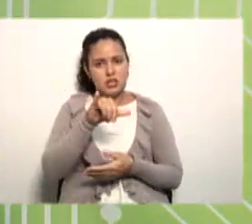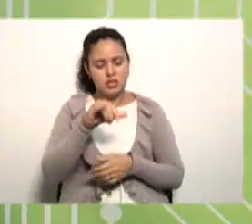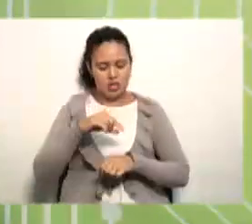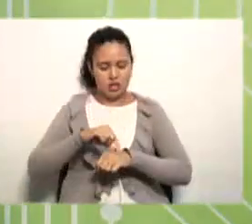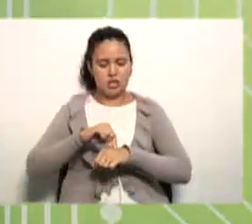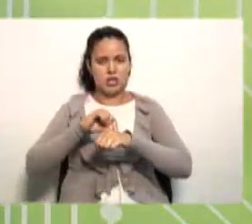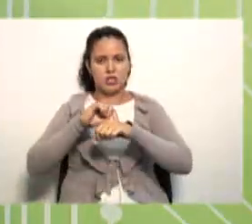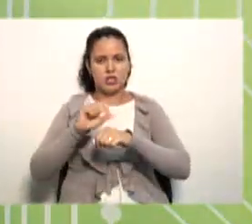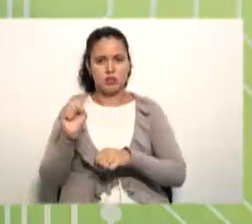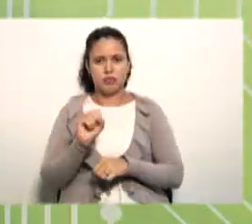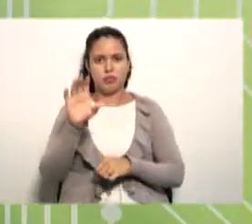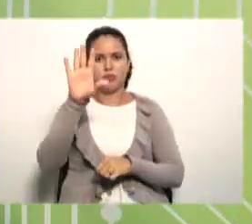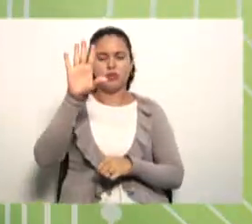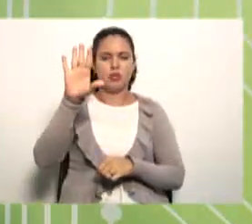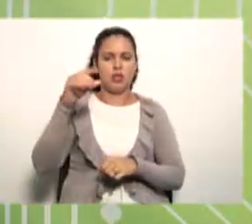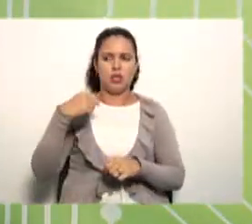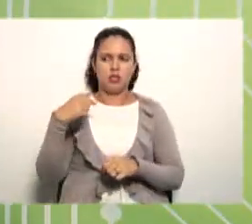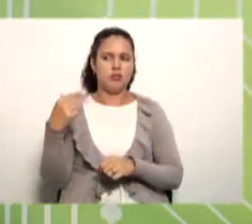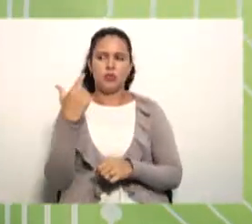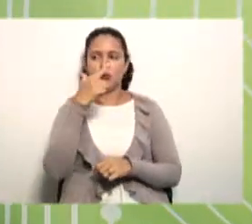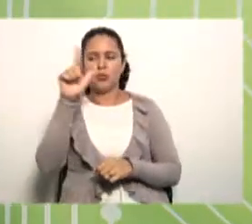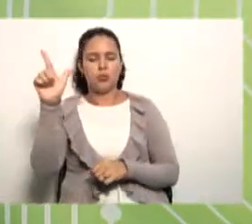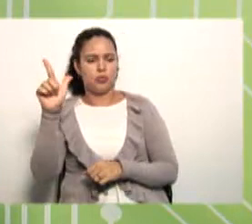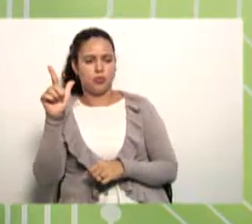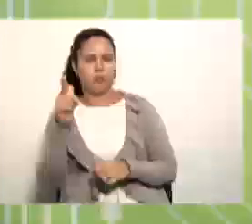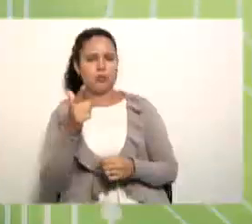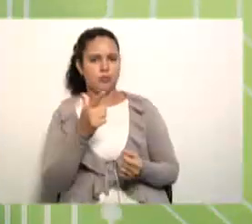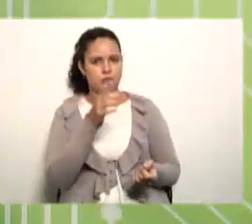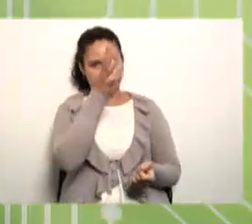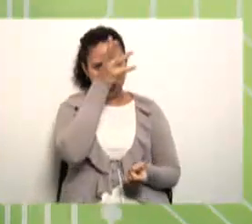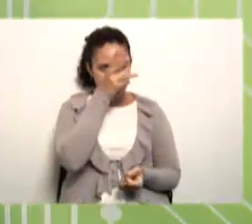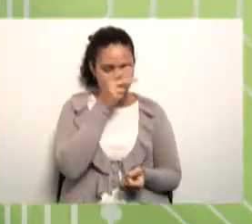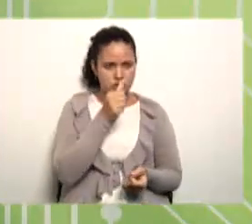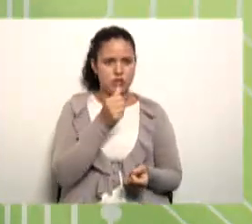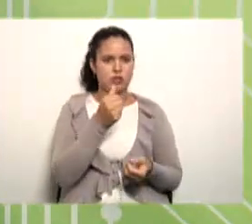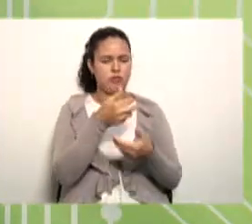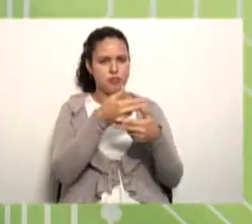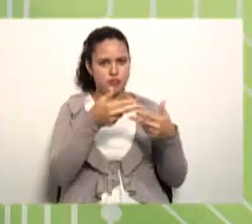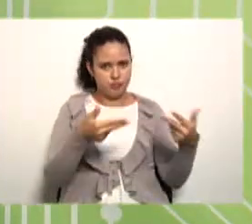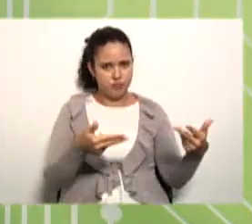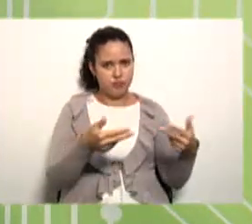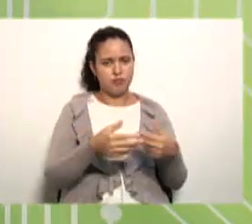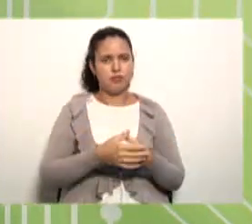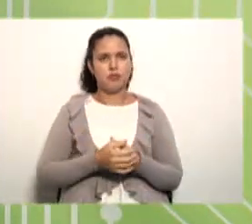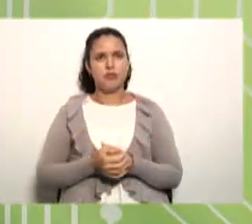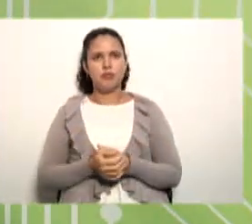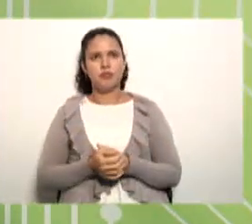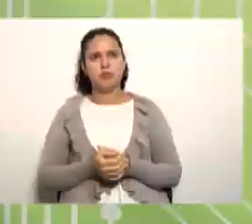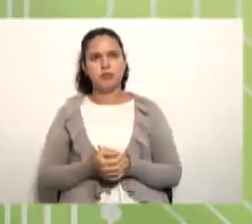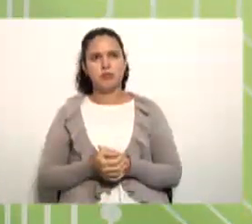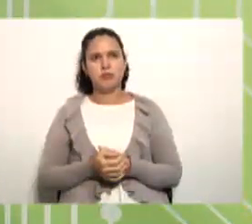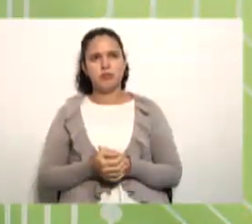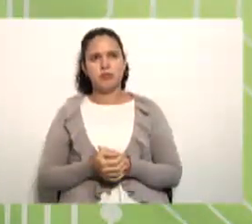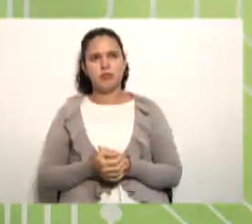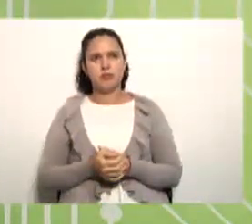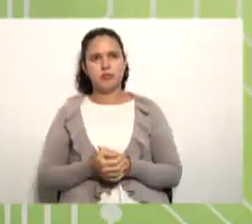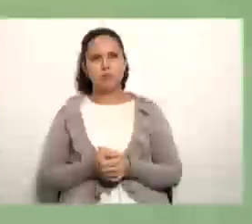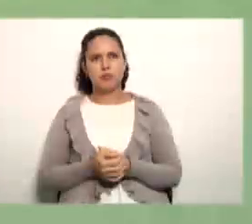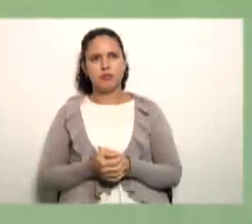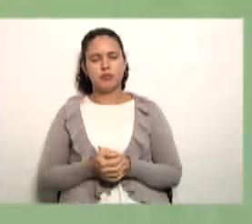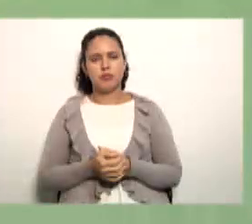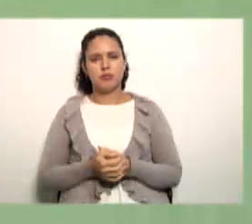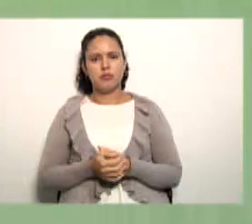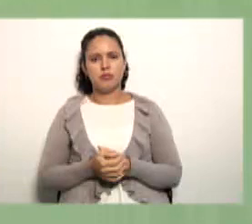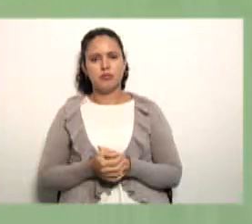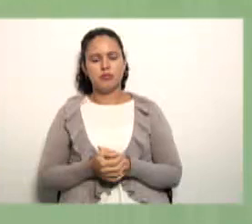carne, comprar ovos, frangos. Agora, se o preço da carne cai, a gente tem esse grande incentivo a consumir. Assim